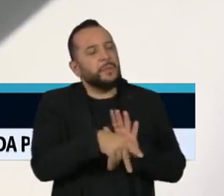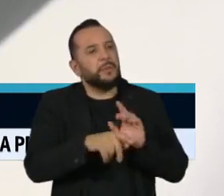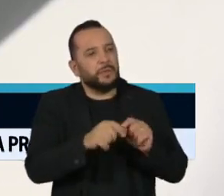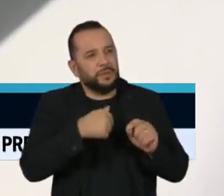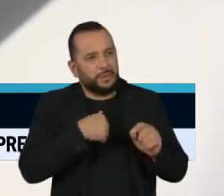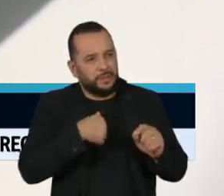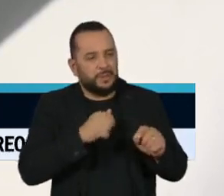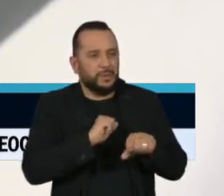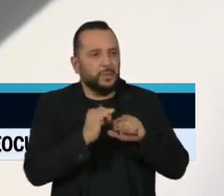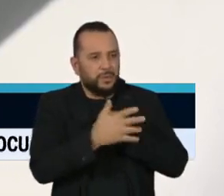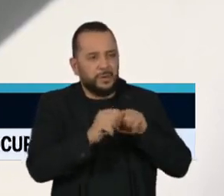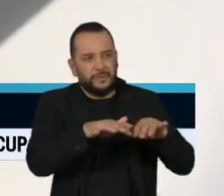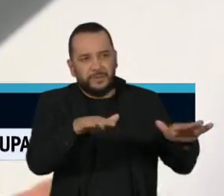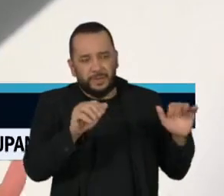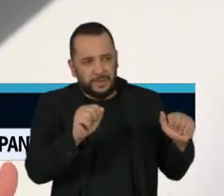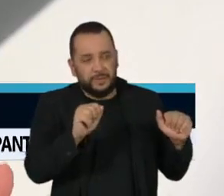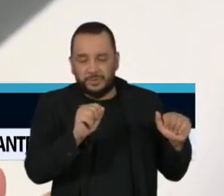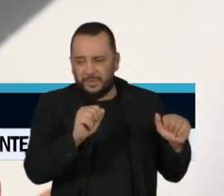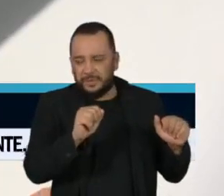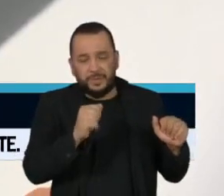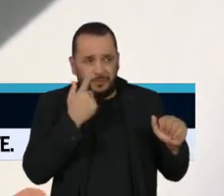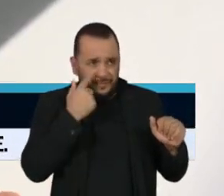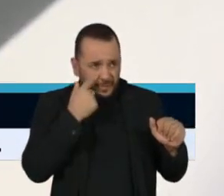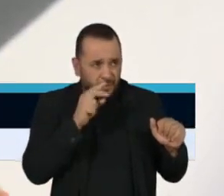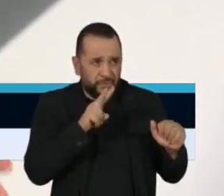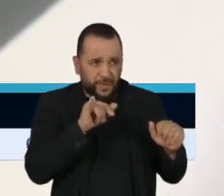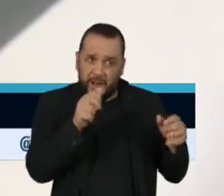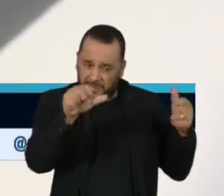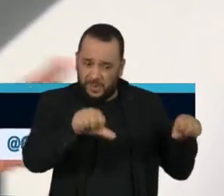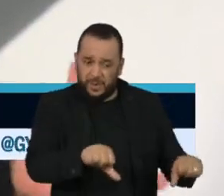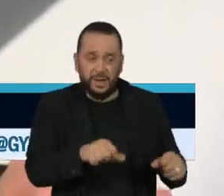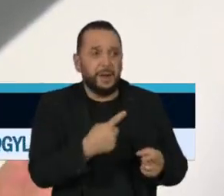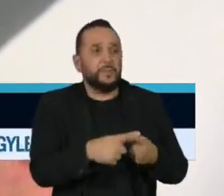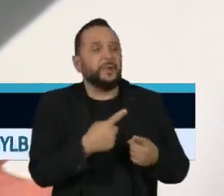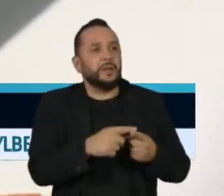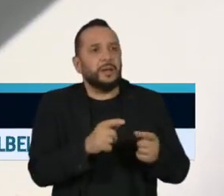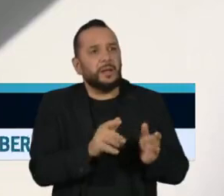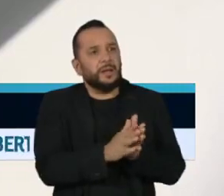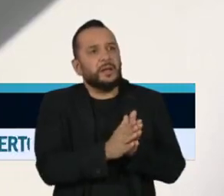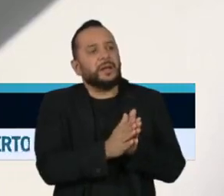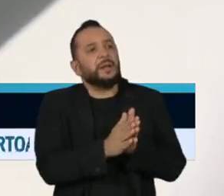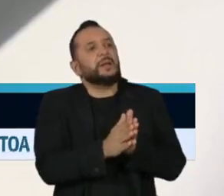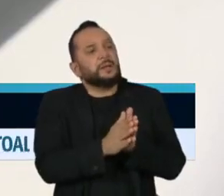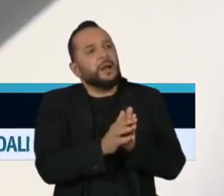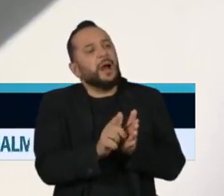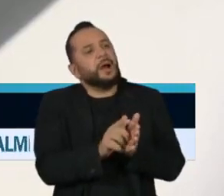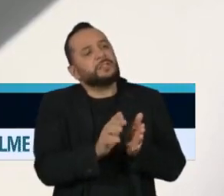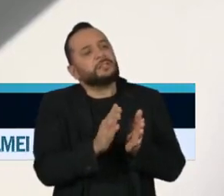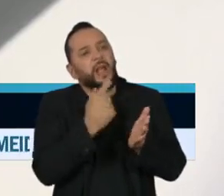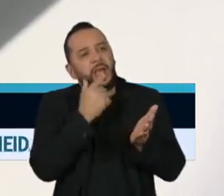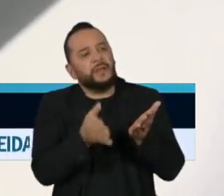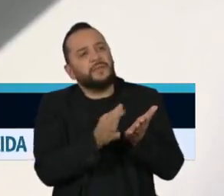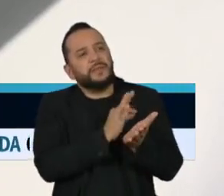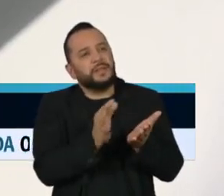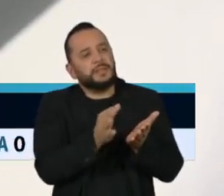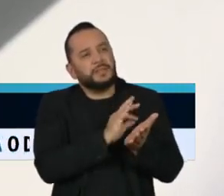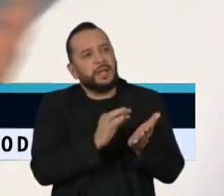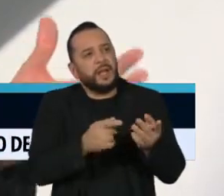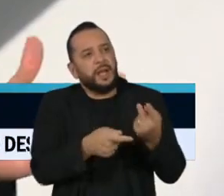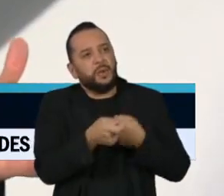piorar infelizmente porque a capa do economista essa semana é a grande crise alimentar que a gente vai ter o segundo semestre